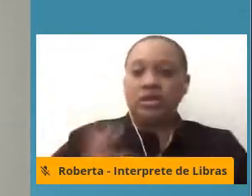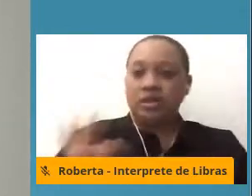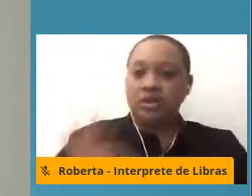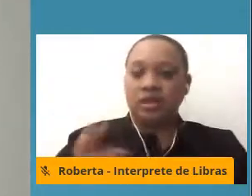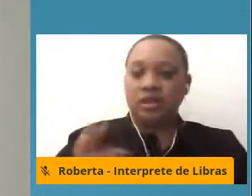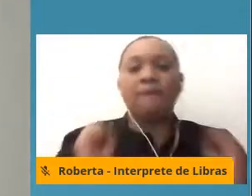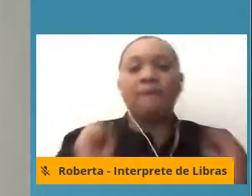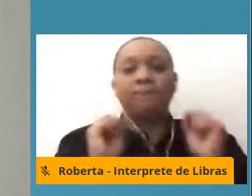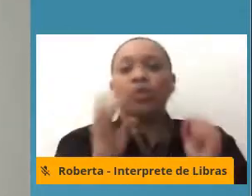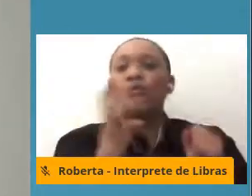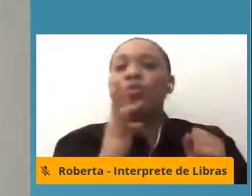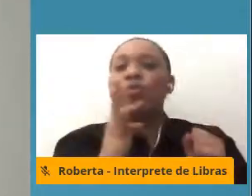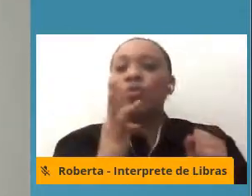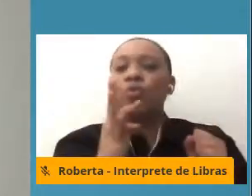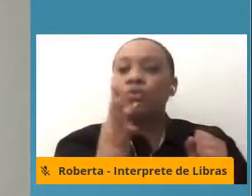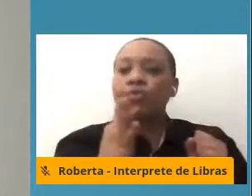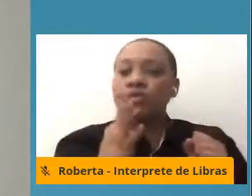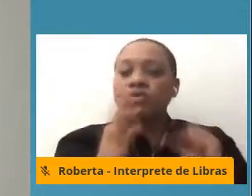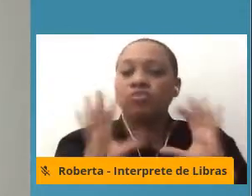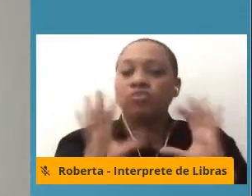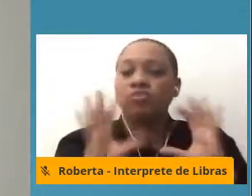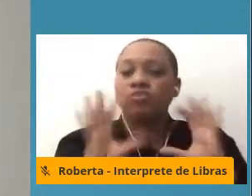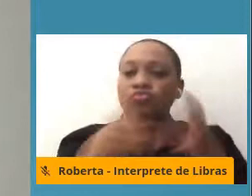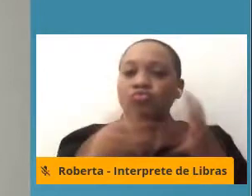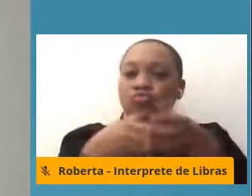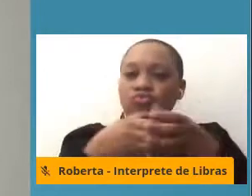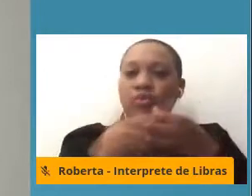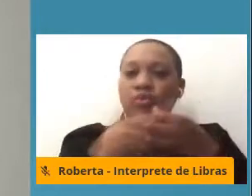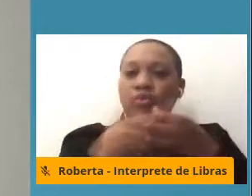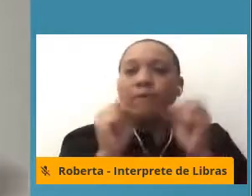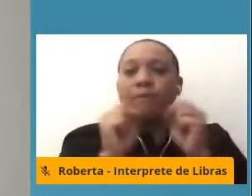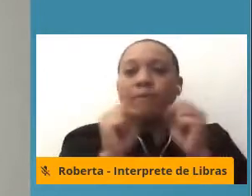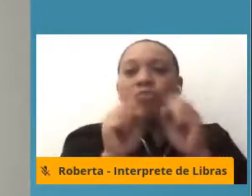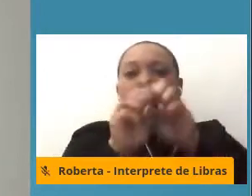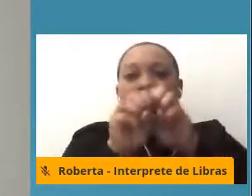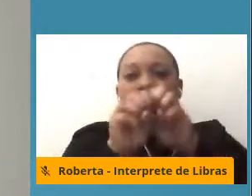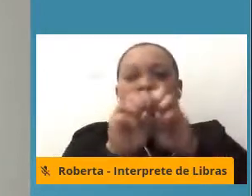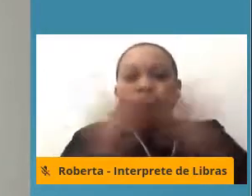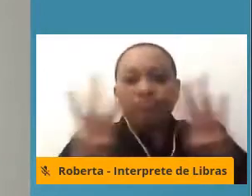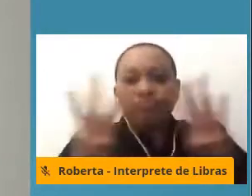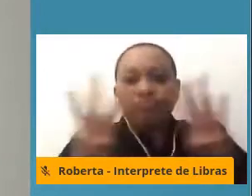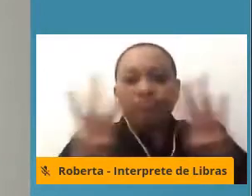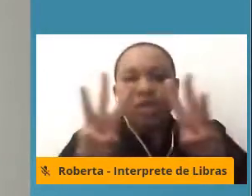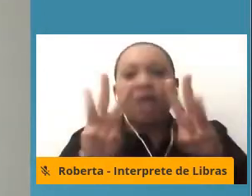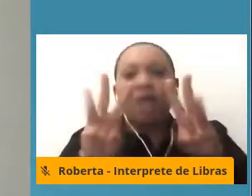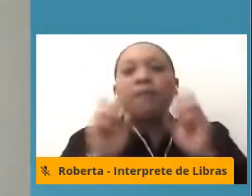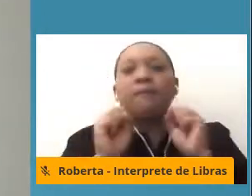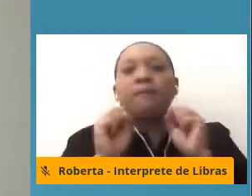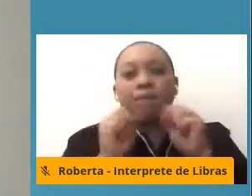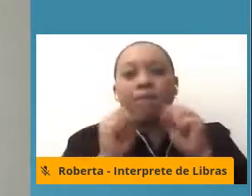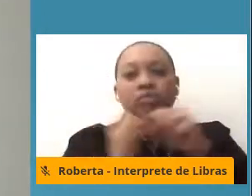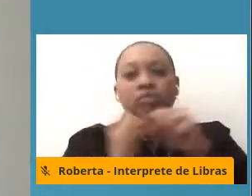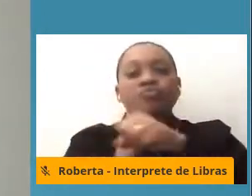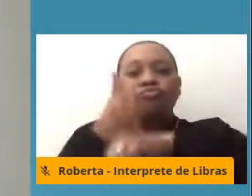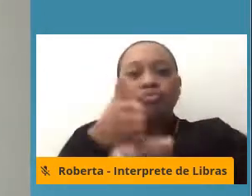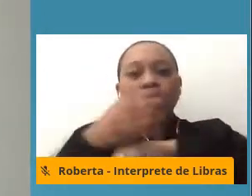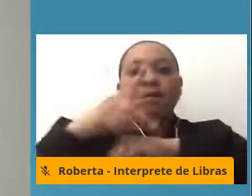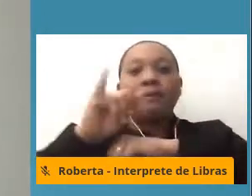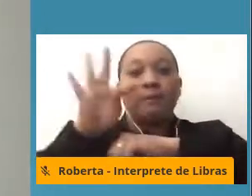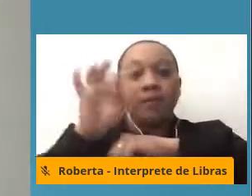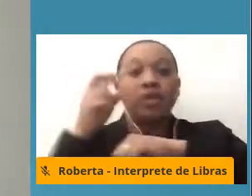equipe entrando no site, tá, no Python of Science, que está aqui, ó, desse lado de cá,